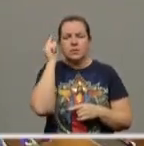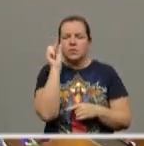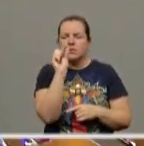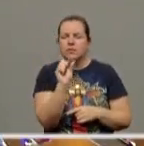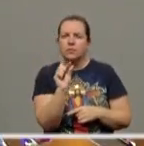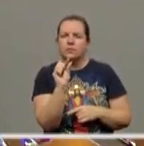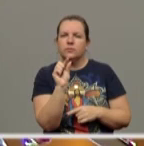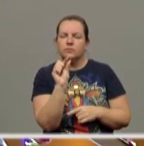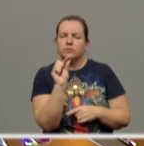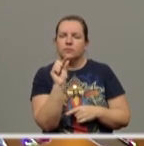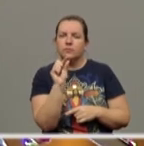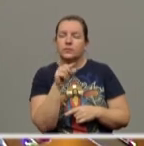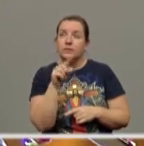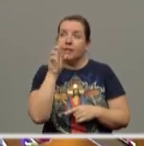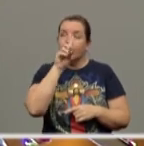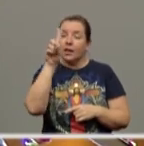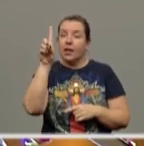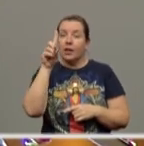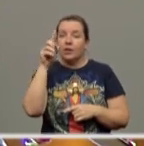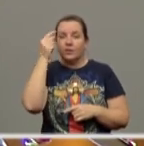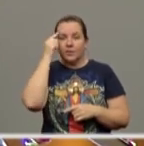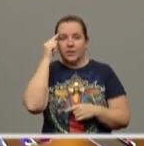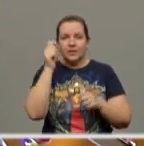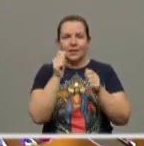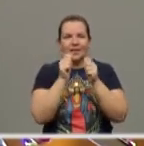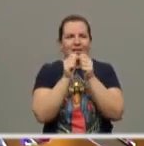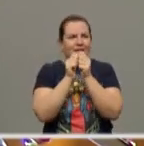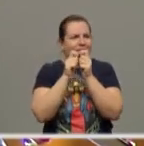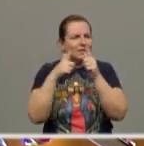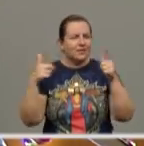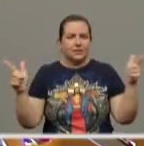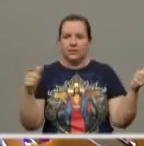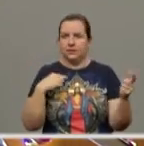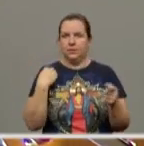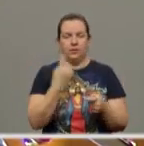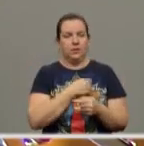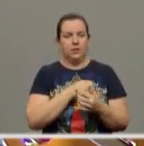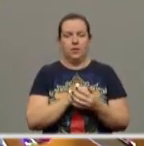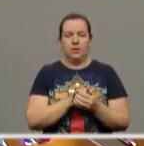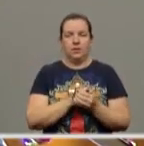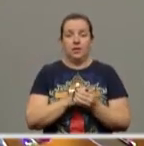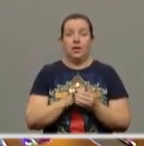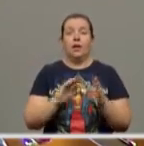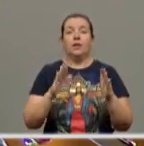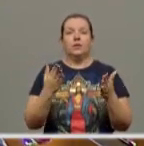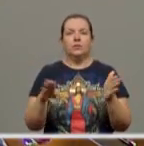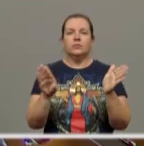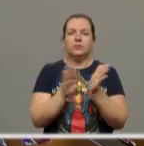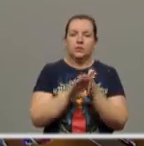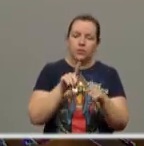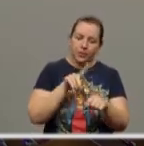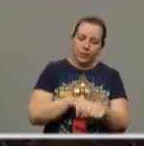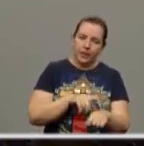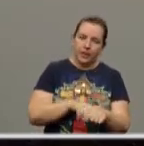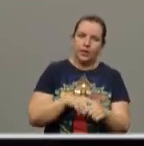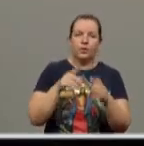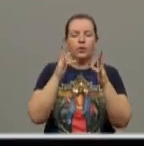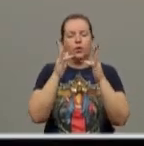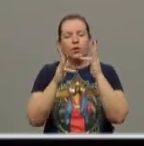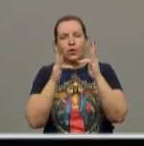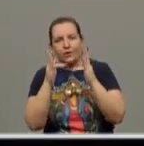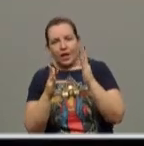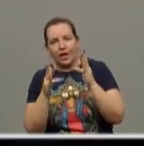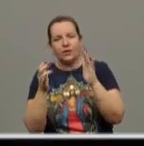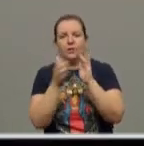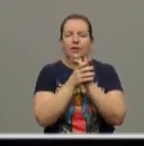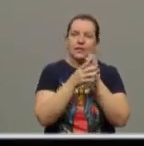pouco, Deus pensa grande para nós. E aí chega também esse tempo do noivado, né? Tempo do casamento